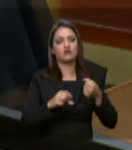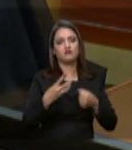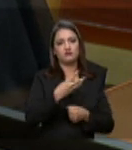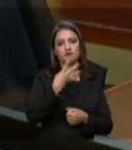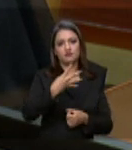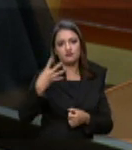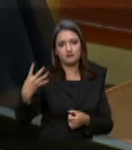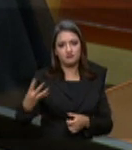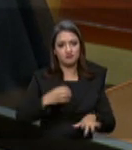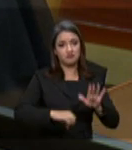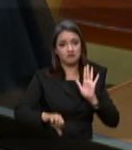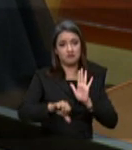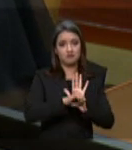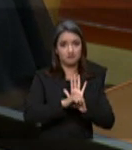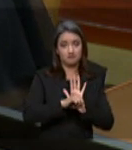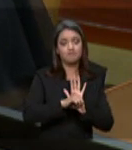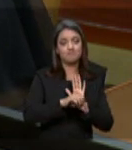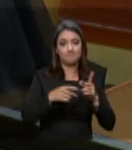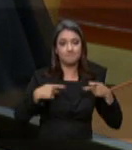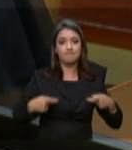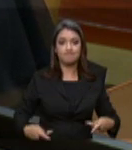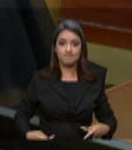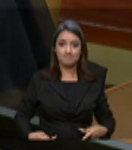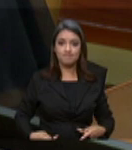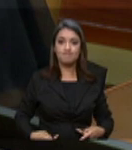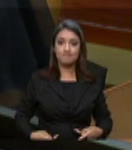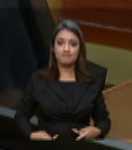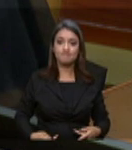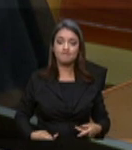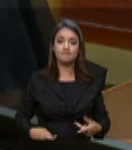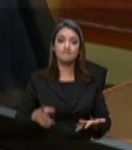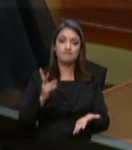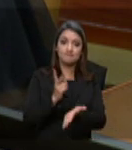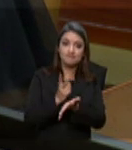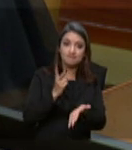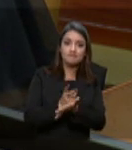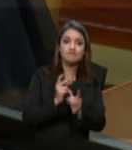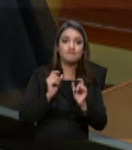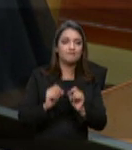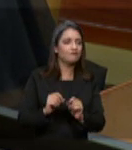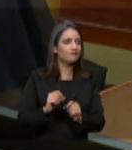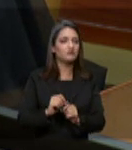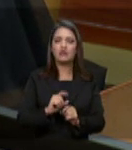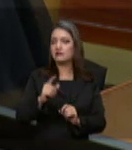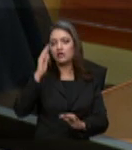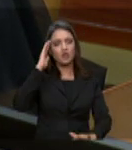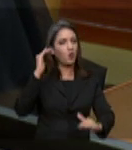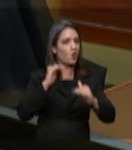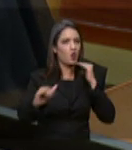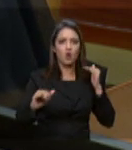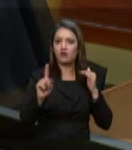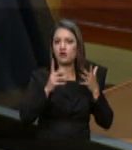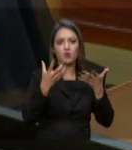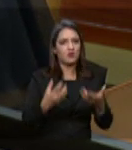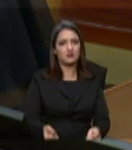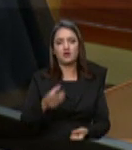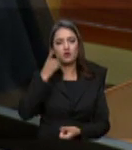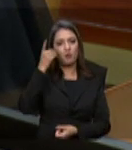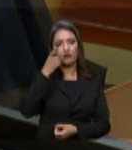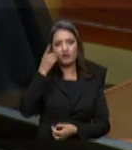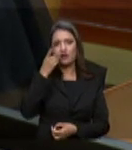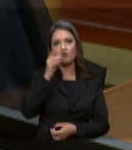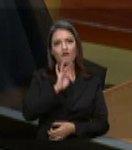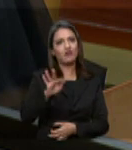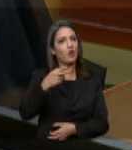344 do Código Penal e sua conduta em que Pese seja ela extremamente reprovável inaceitável para um deputado